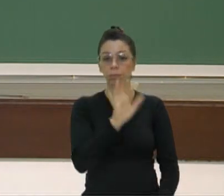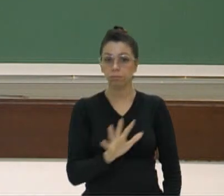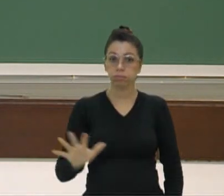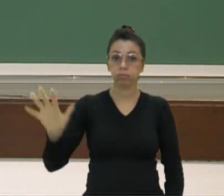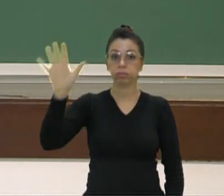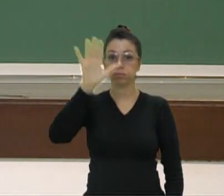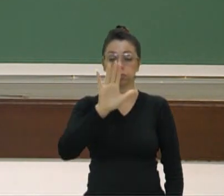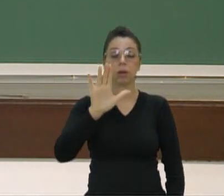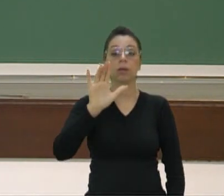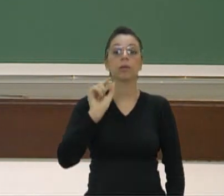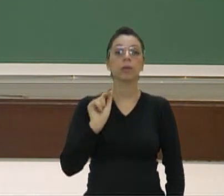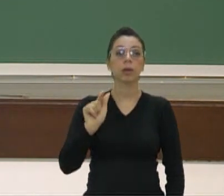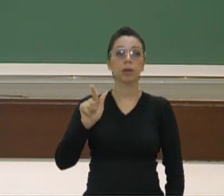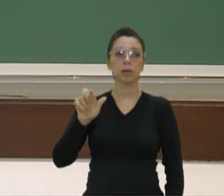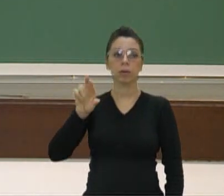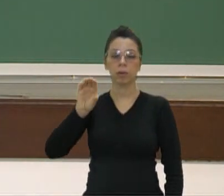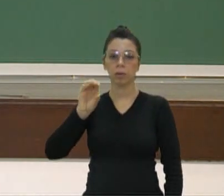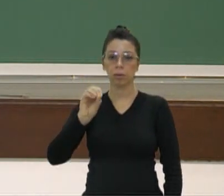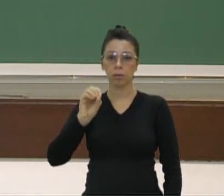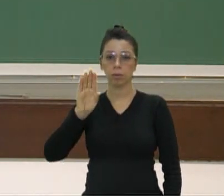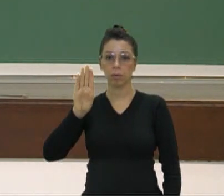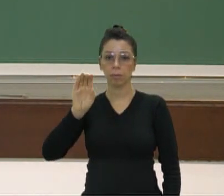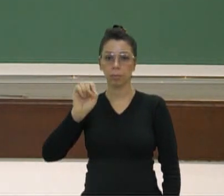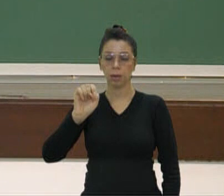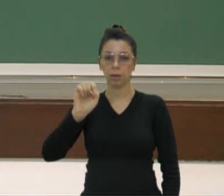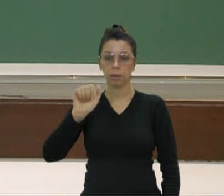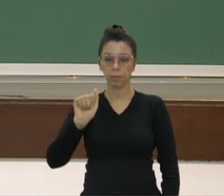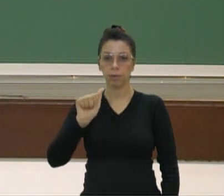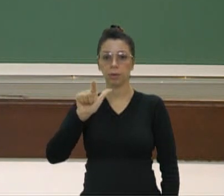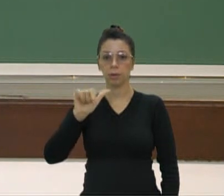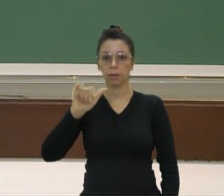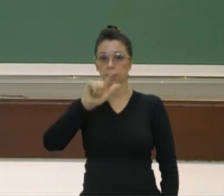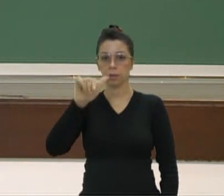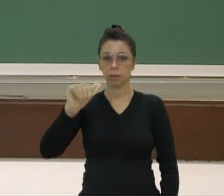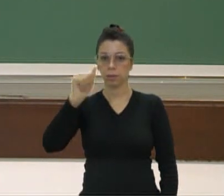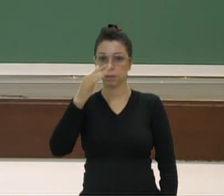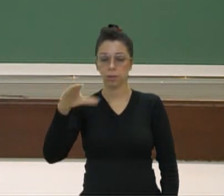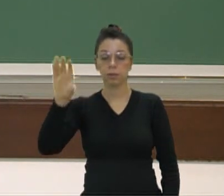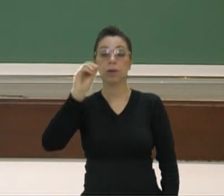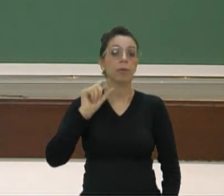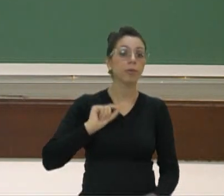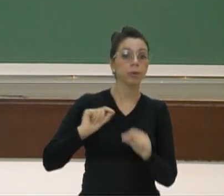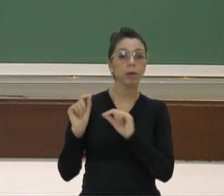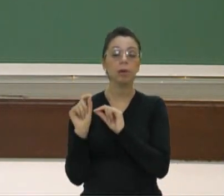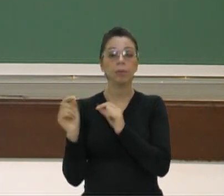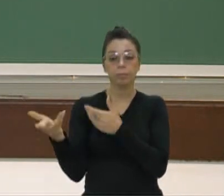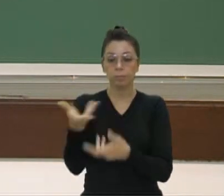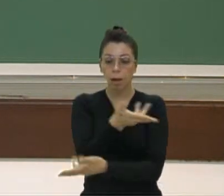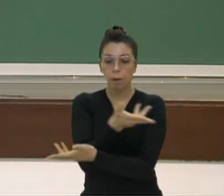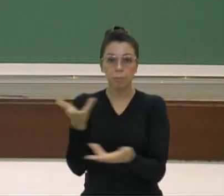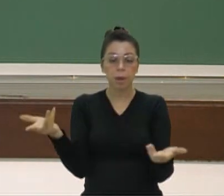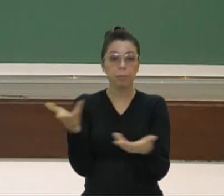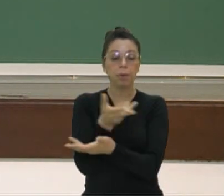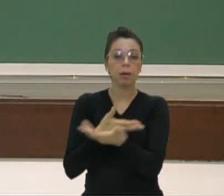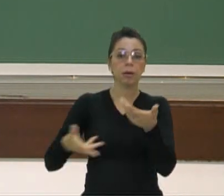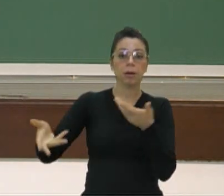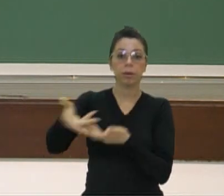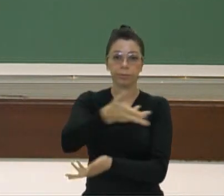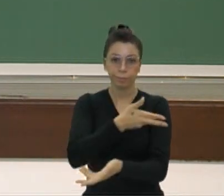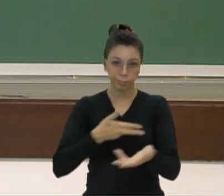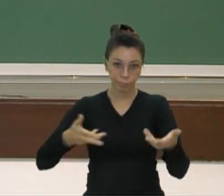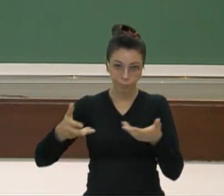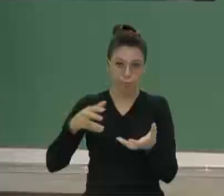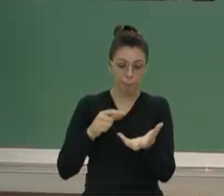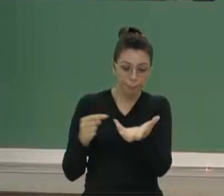A globalização vem encaixada aqui porque ela vai dimensionar o grau de relacionamento entre os mais variados pontos deste